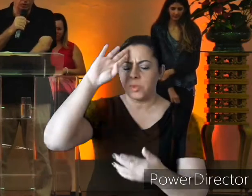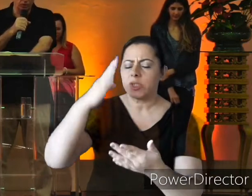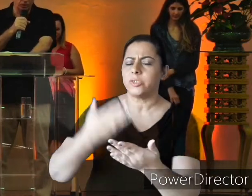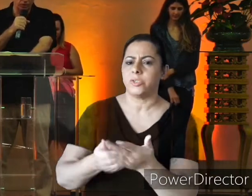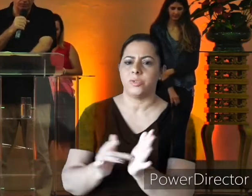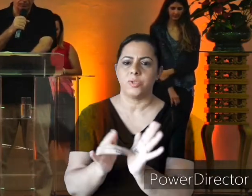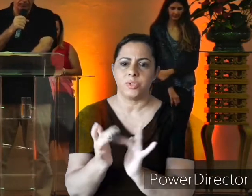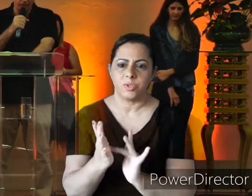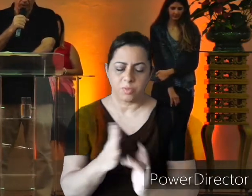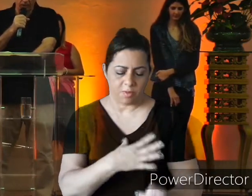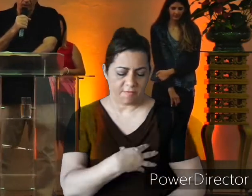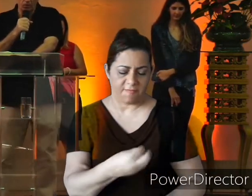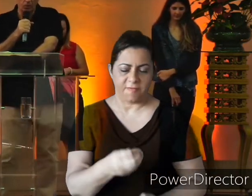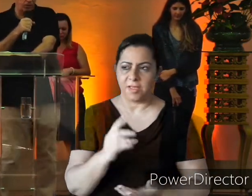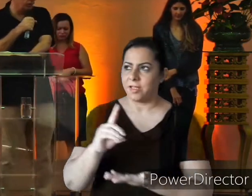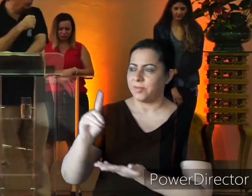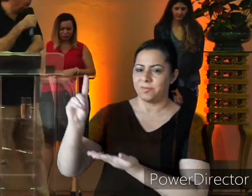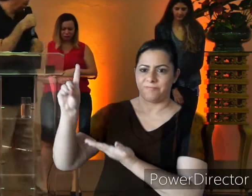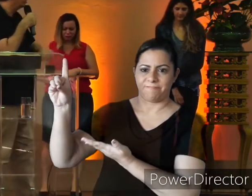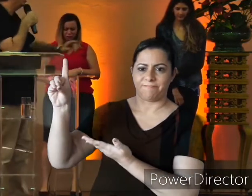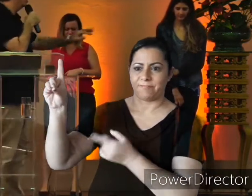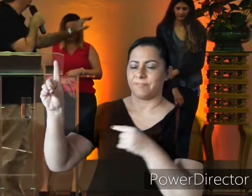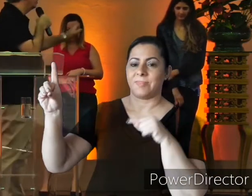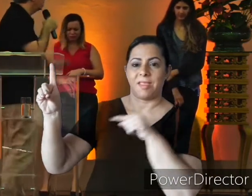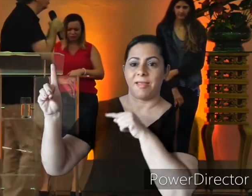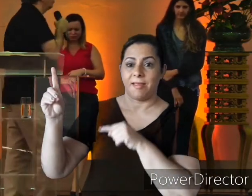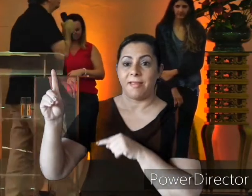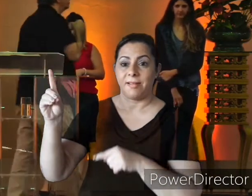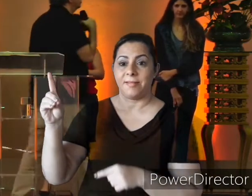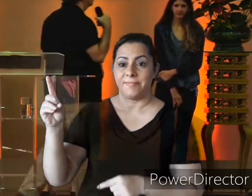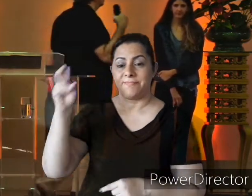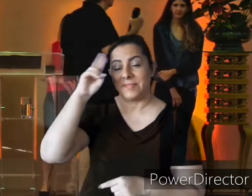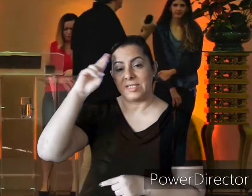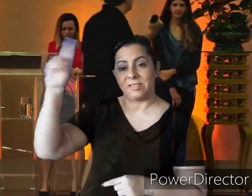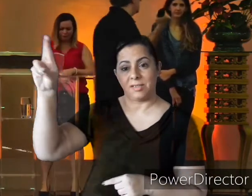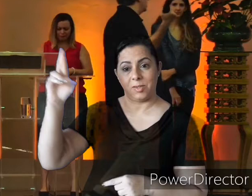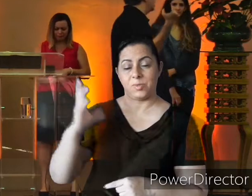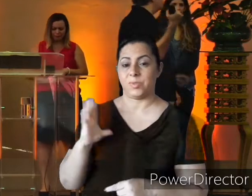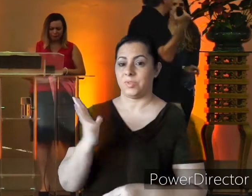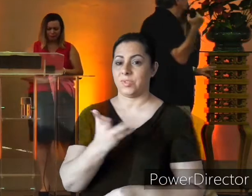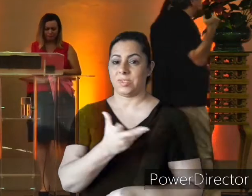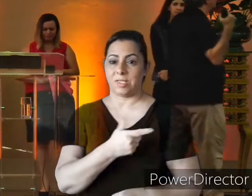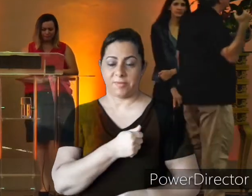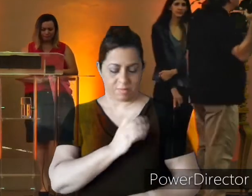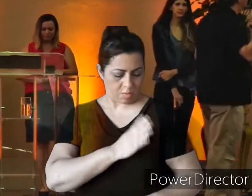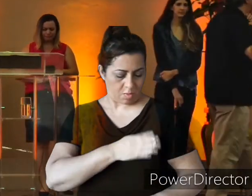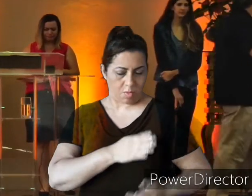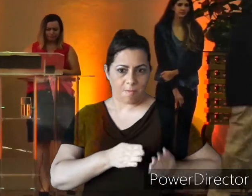de Jesus. Em nome de Jesus. Podem ir louvando.